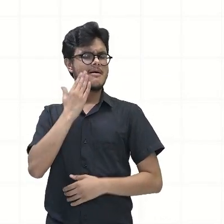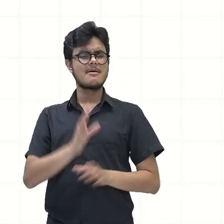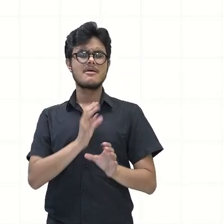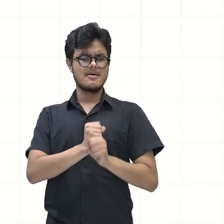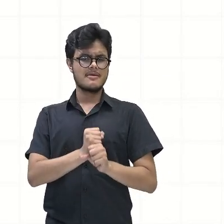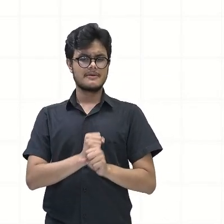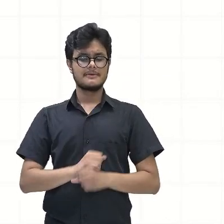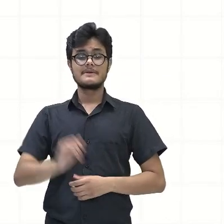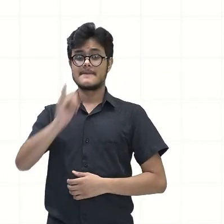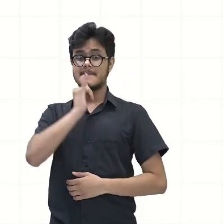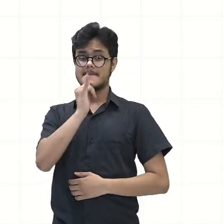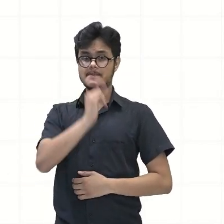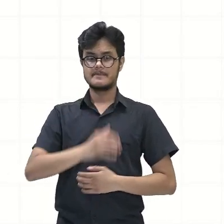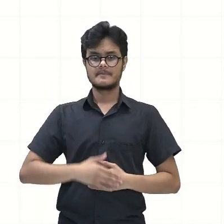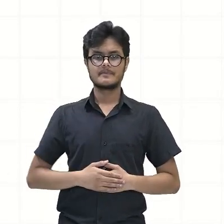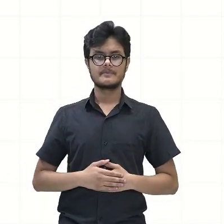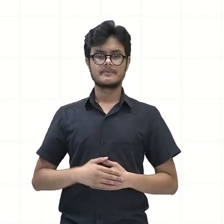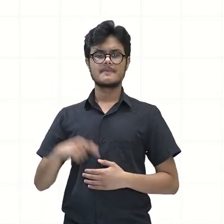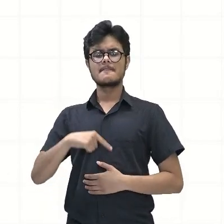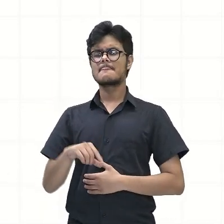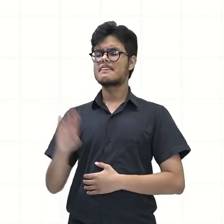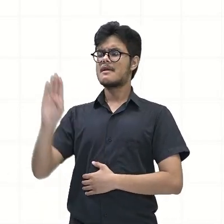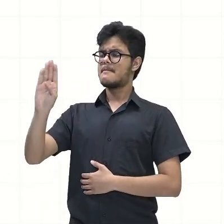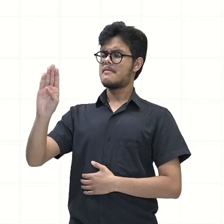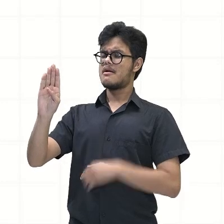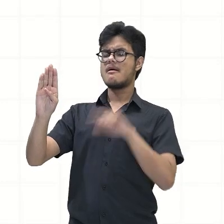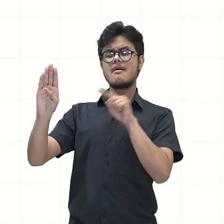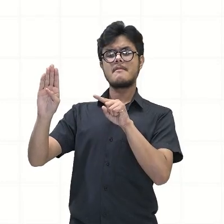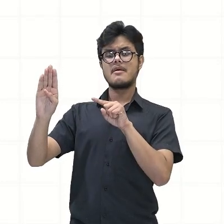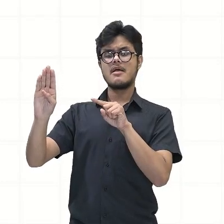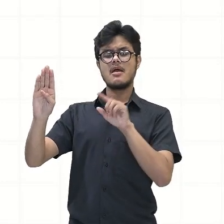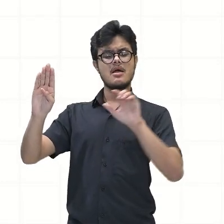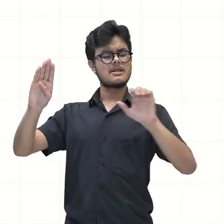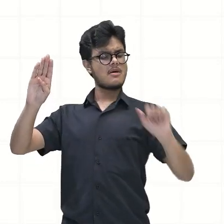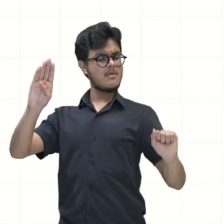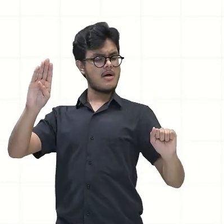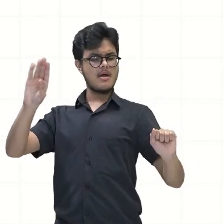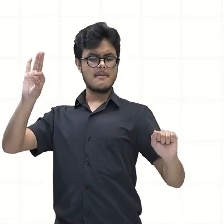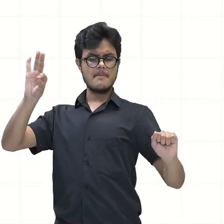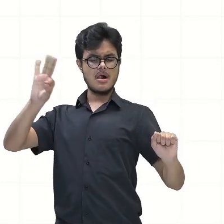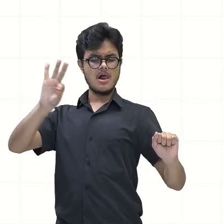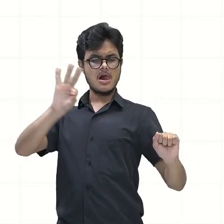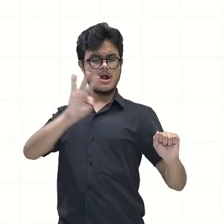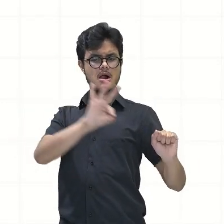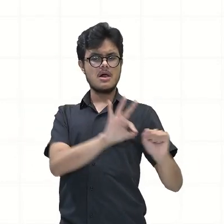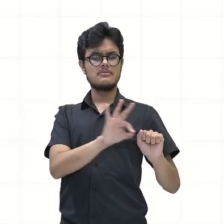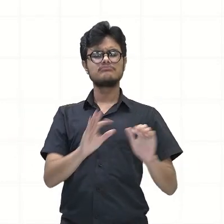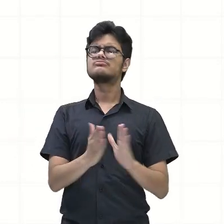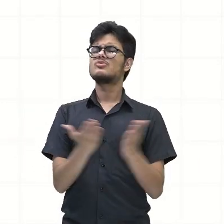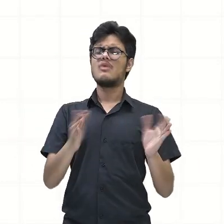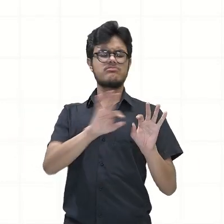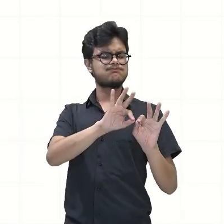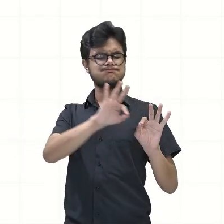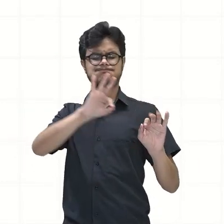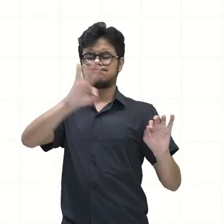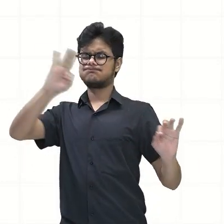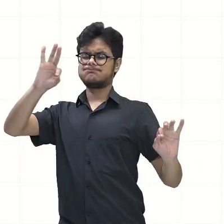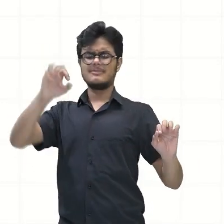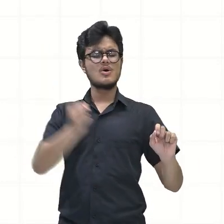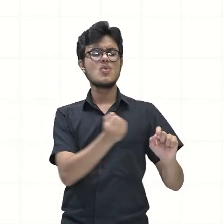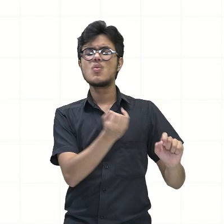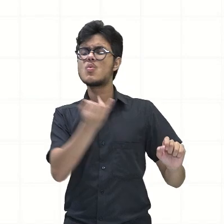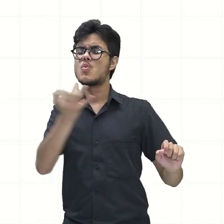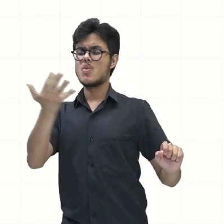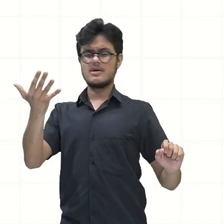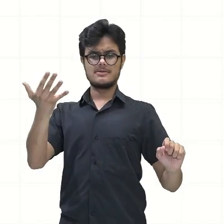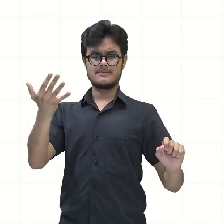entre esse ponto B e esse ponto A, né, qual é essa distância aqui entre